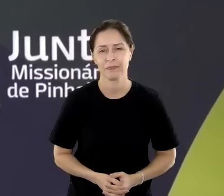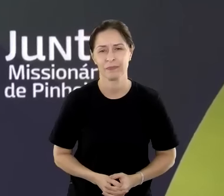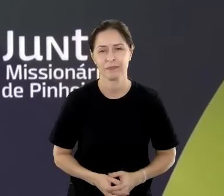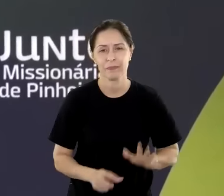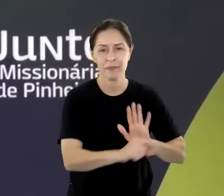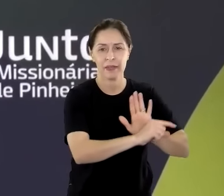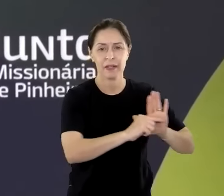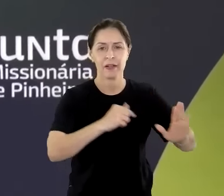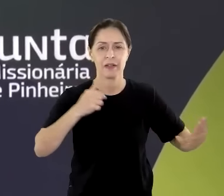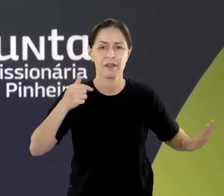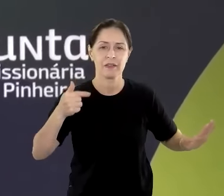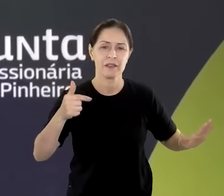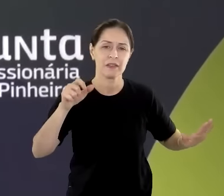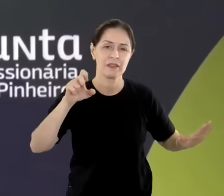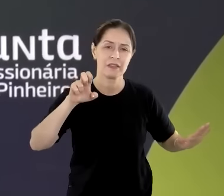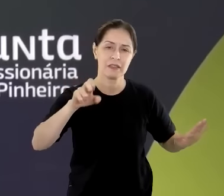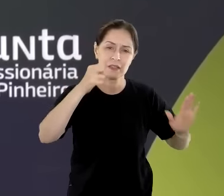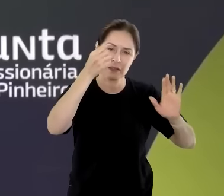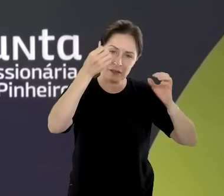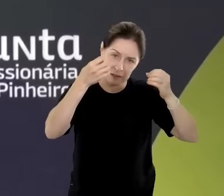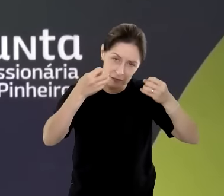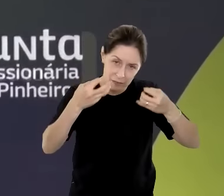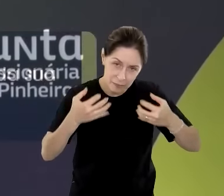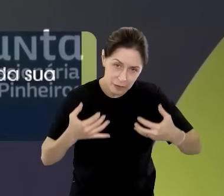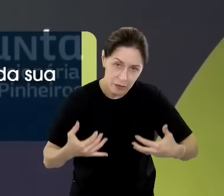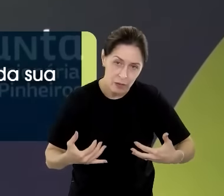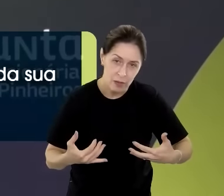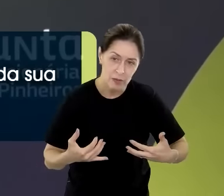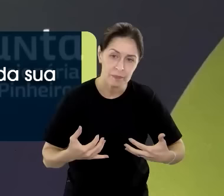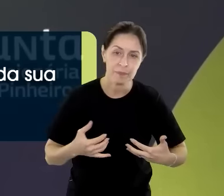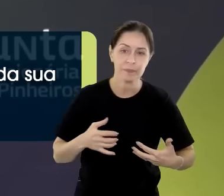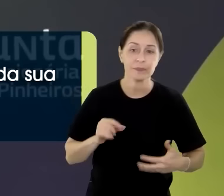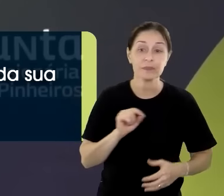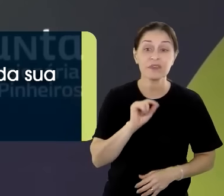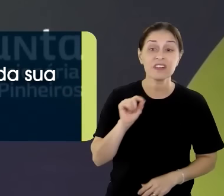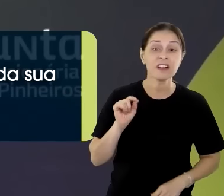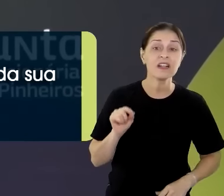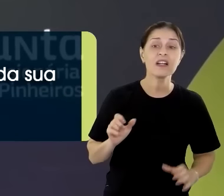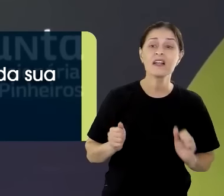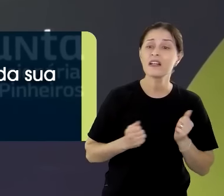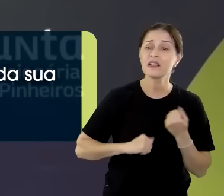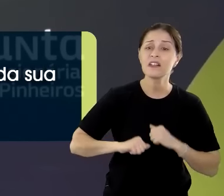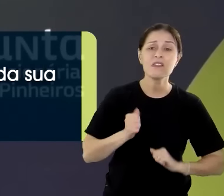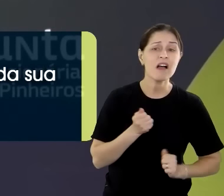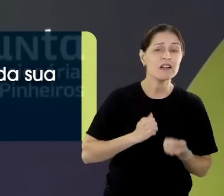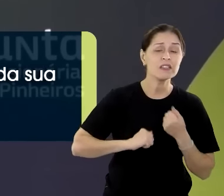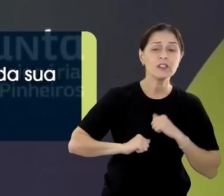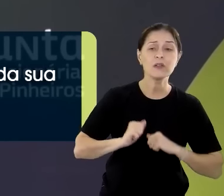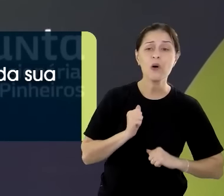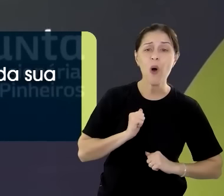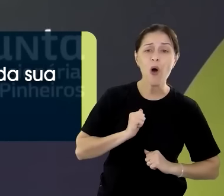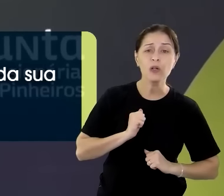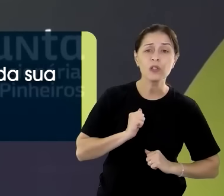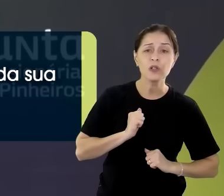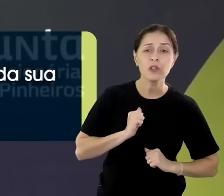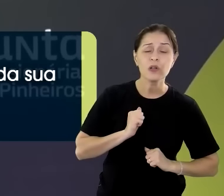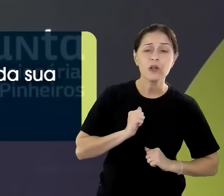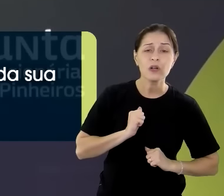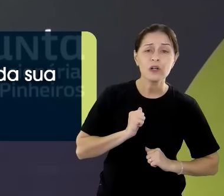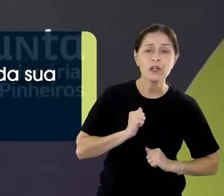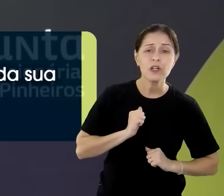comigo: qual de vós, por ansioso que esteja, pode acrescentar um côvado ao curso da sua